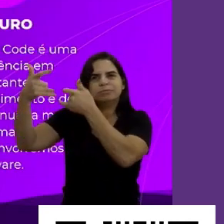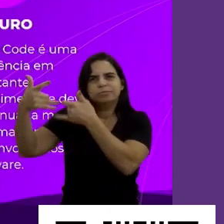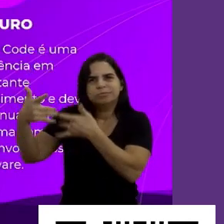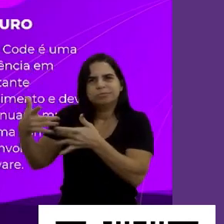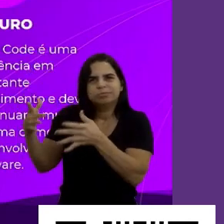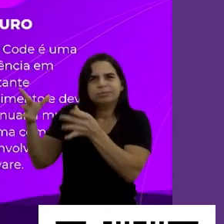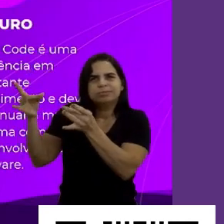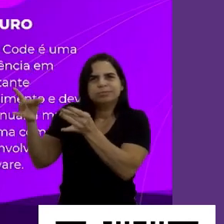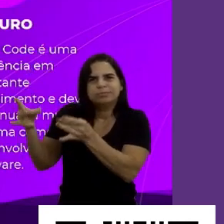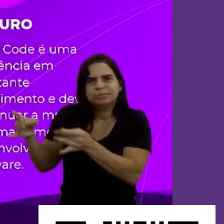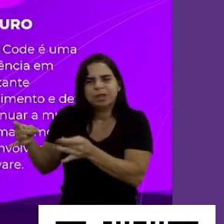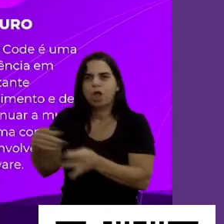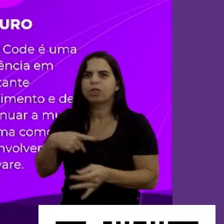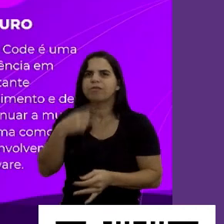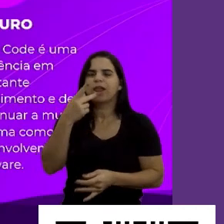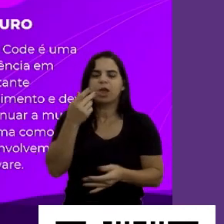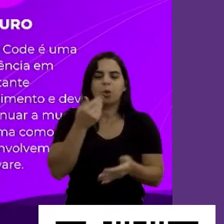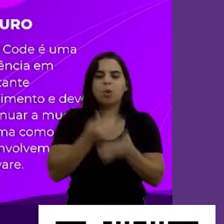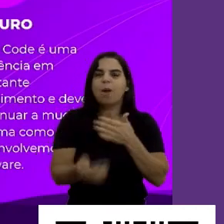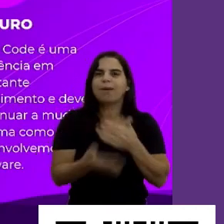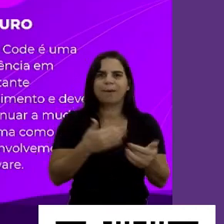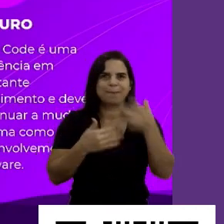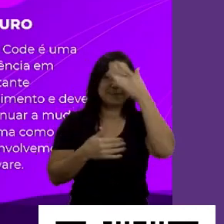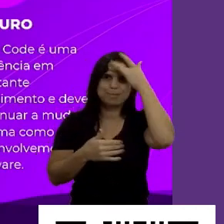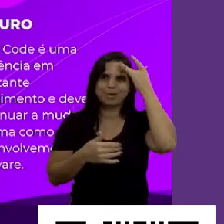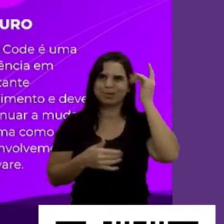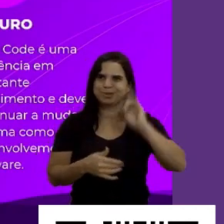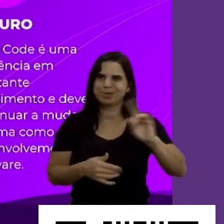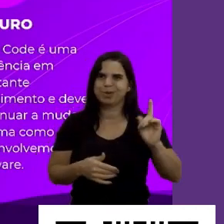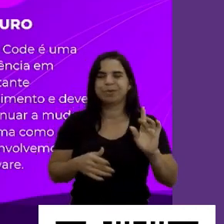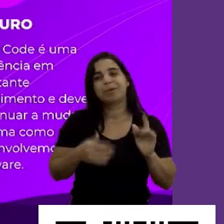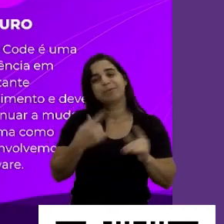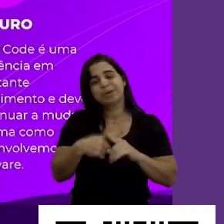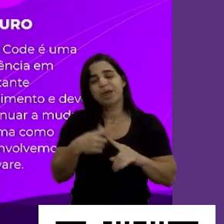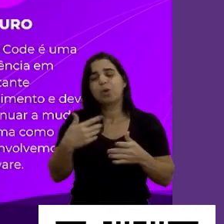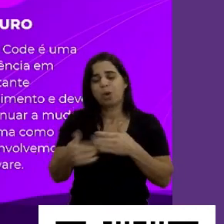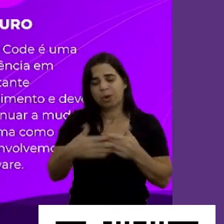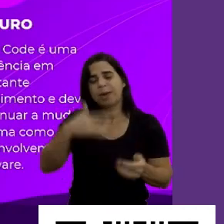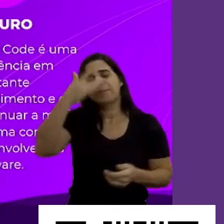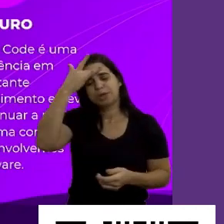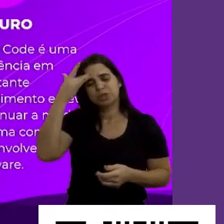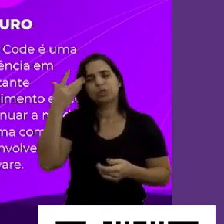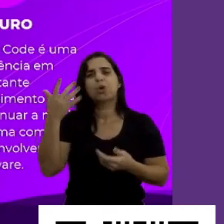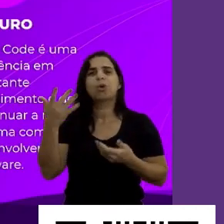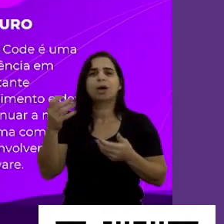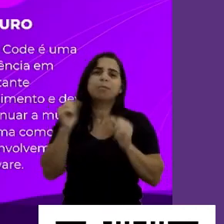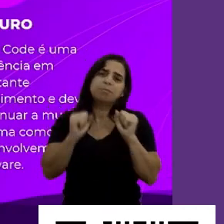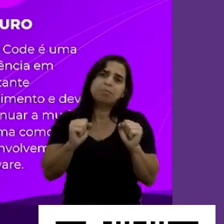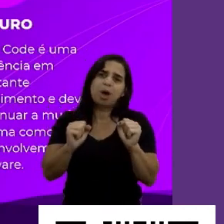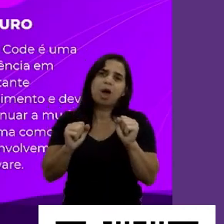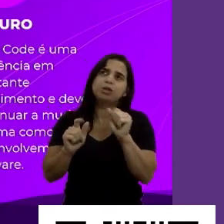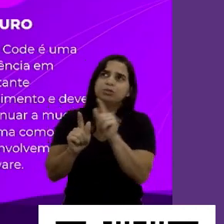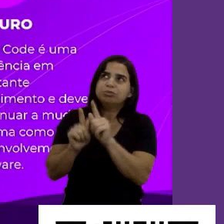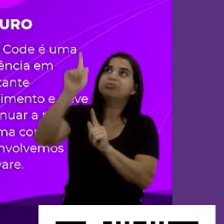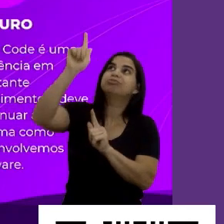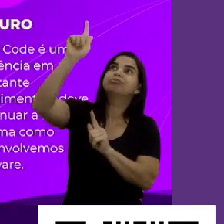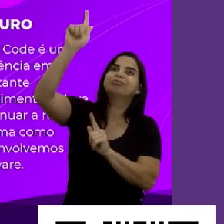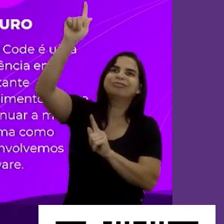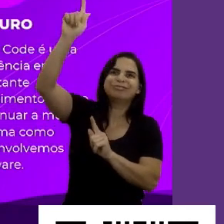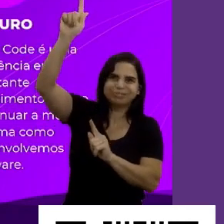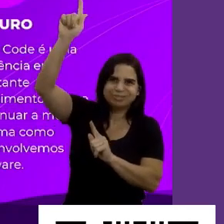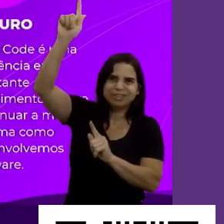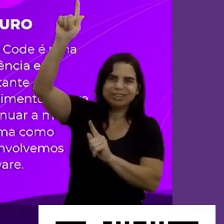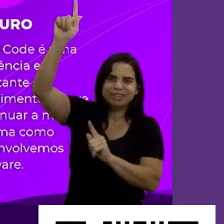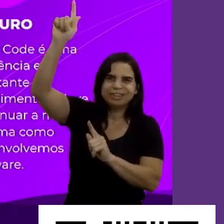pessoa porque qualquer pessoa poderia ser astronauta Mas nem todo mundo quer ser então você pode